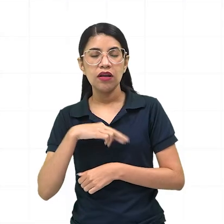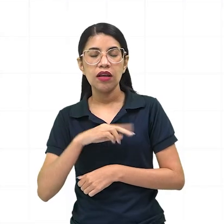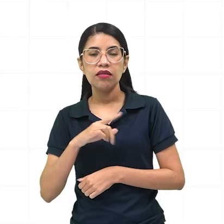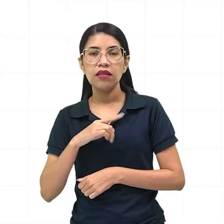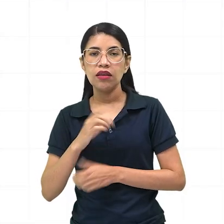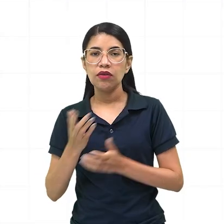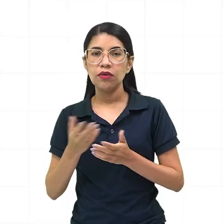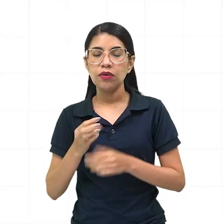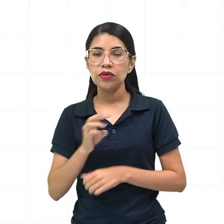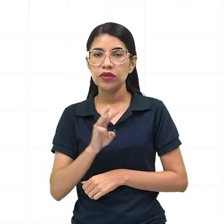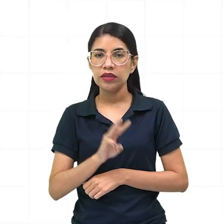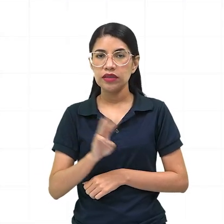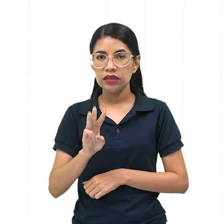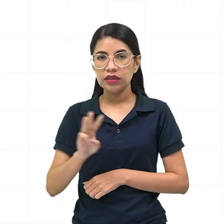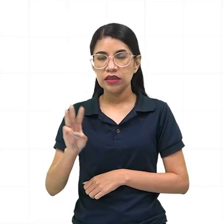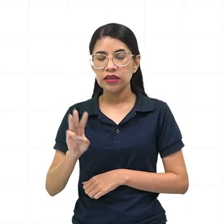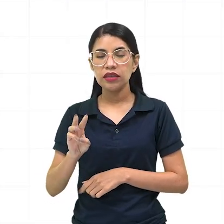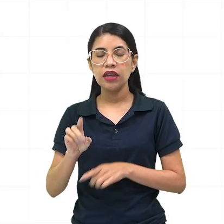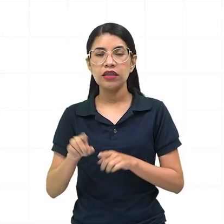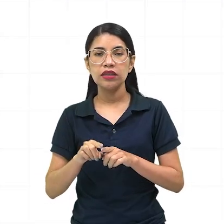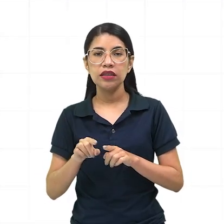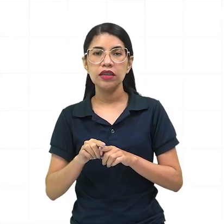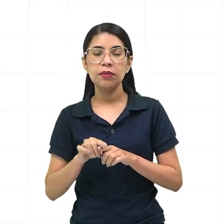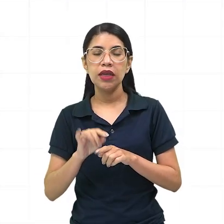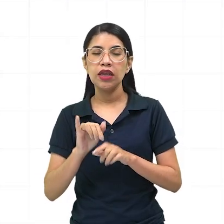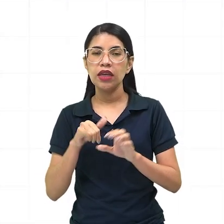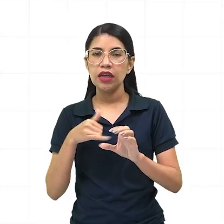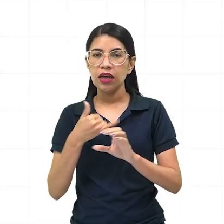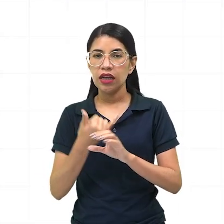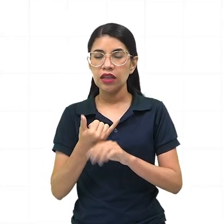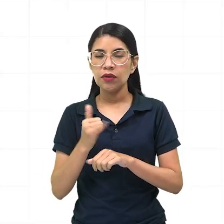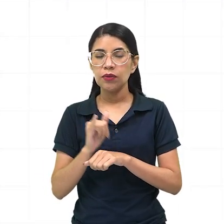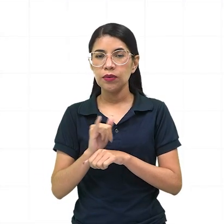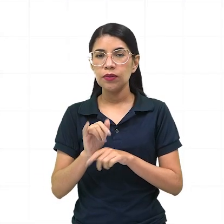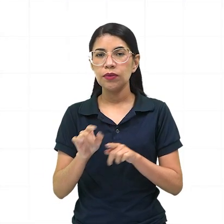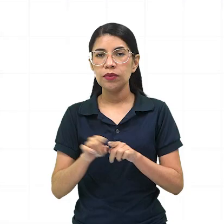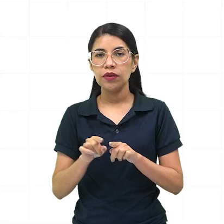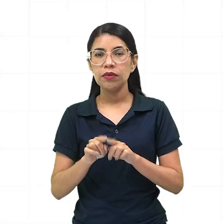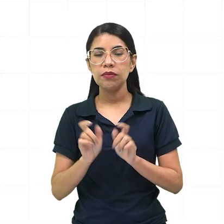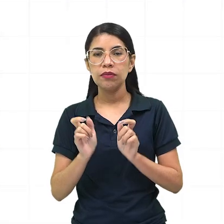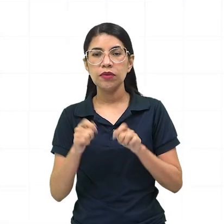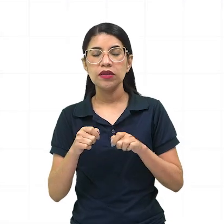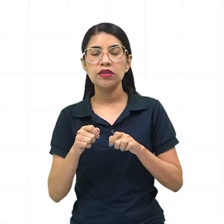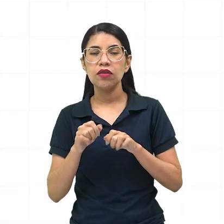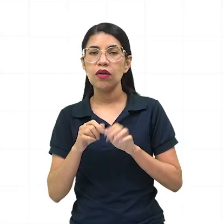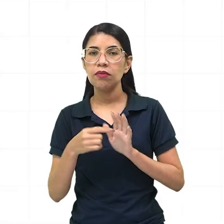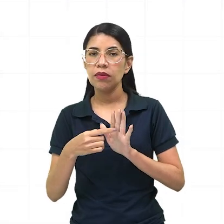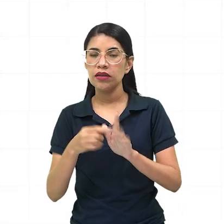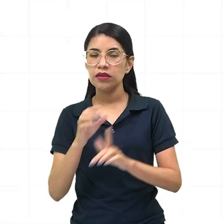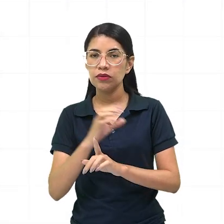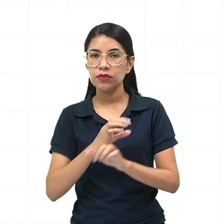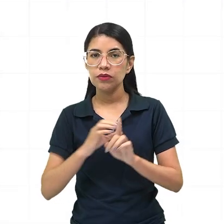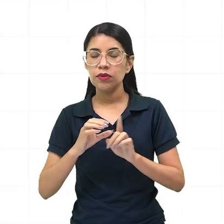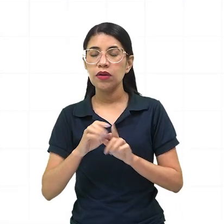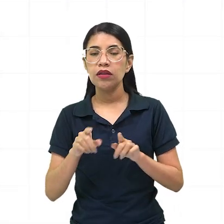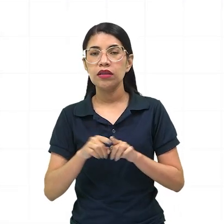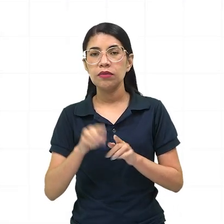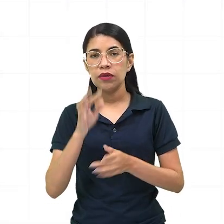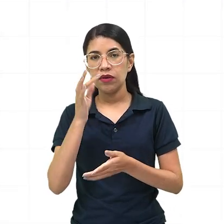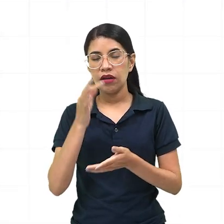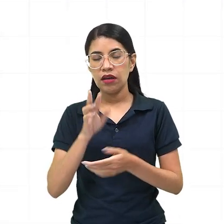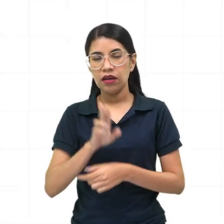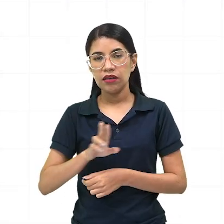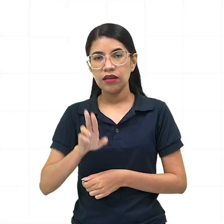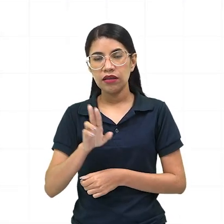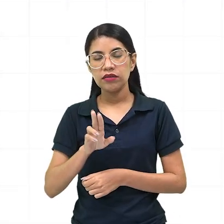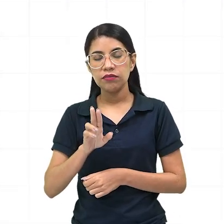websites, transmissões ao vivo, redes sociais para compartilhar suas mensagens, né? Por meio da internet, os fiéis podem participar